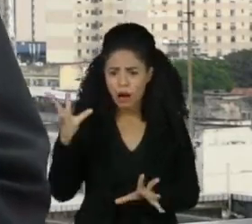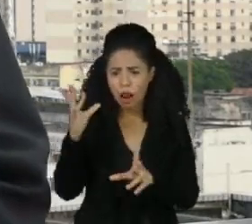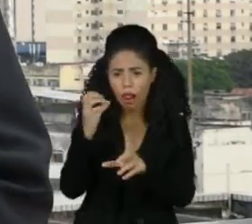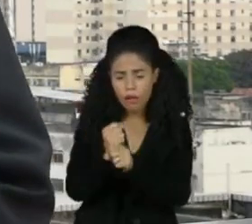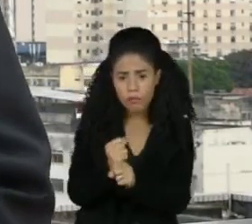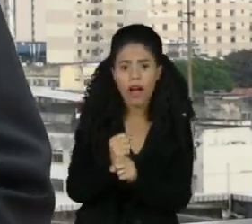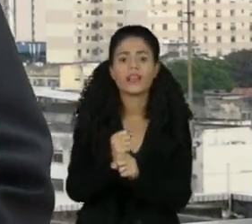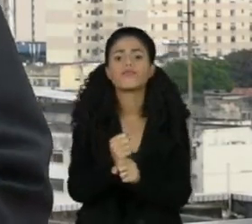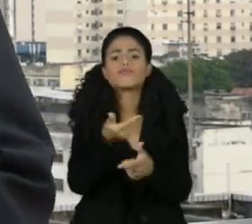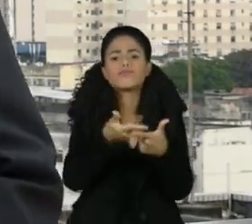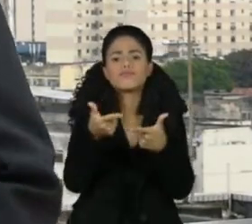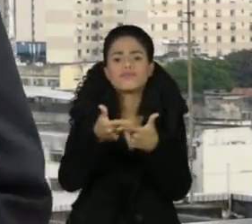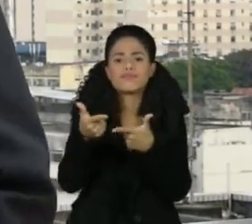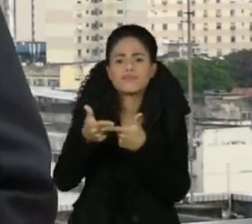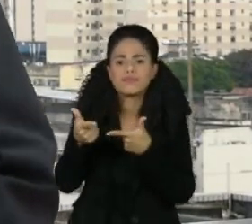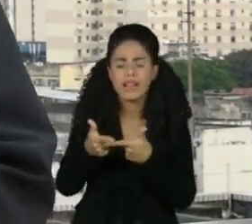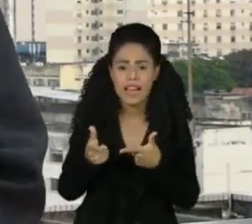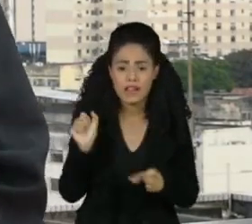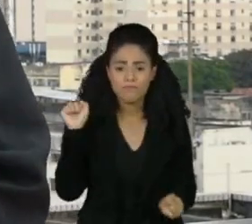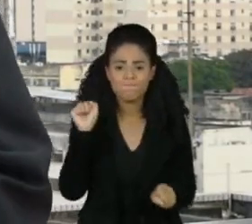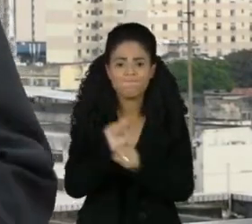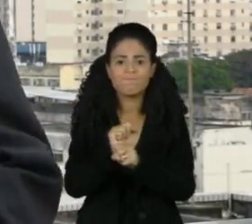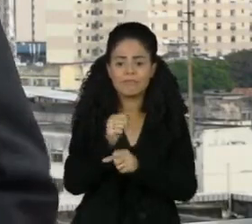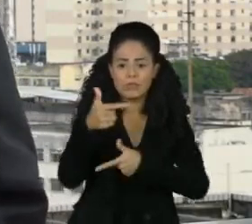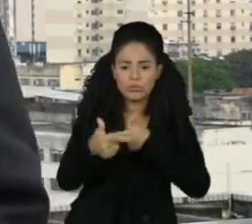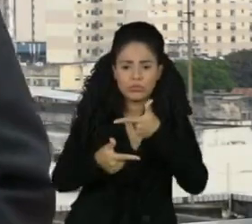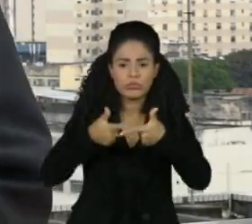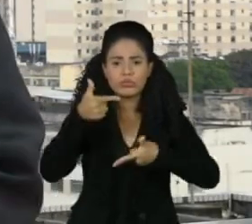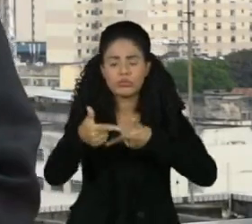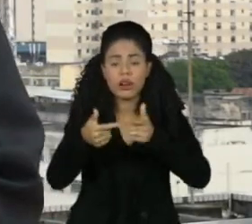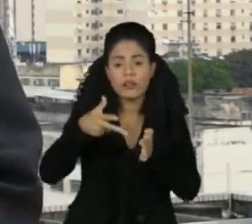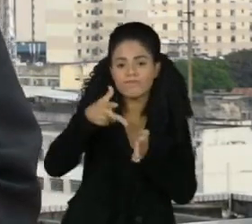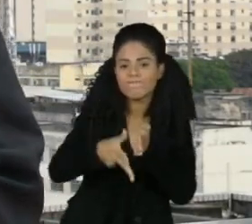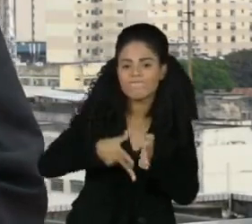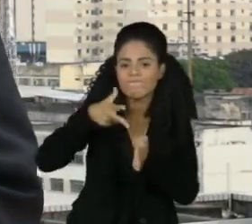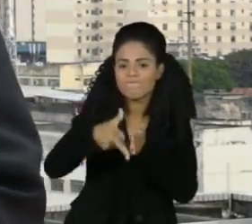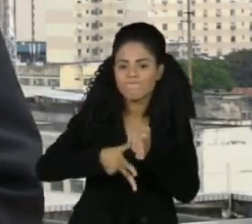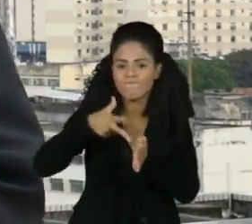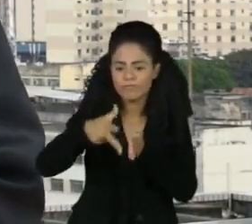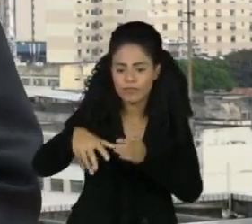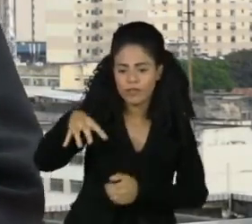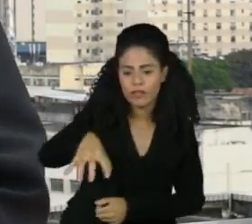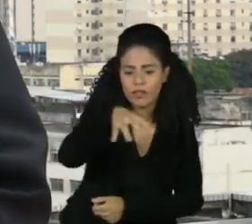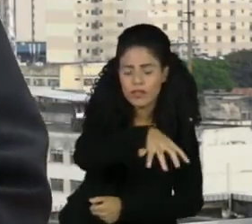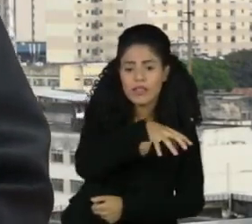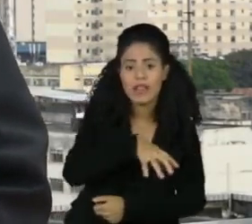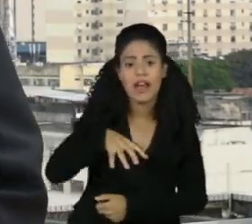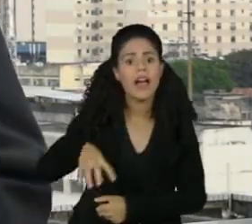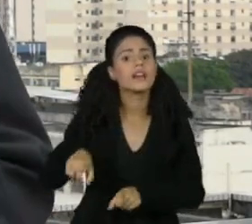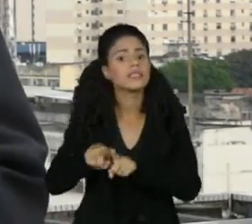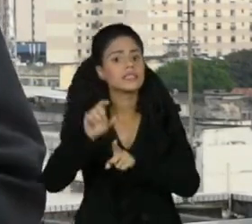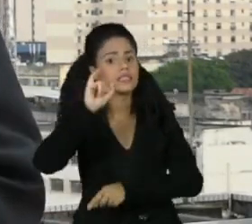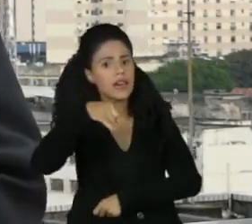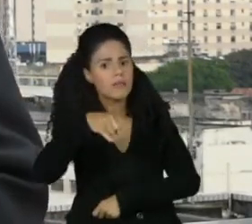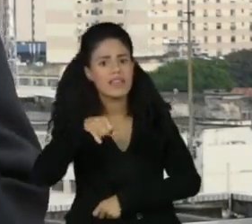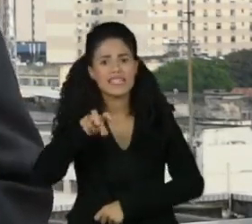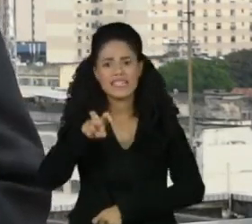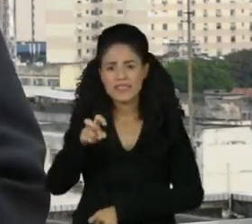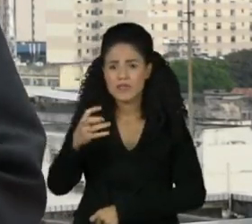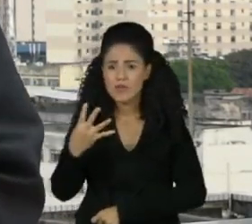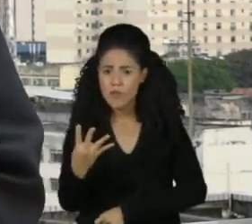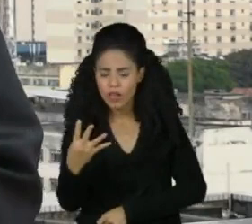foram prejudicados com a interrupção dos serviços de trens dos ramais Saracuruna e Belford Roxo